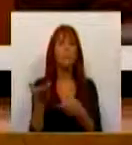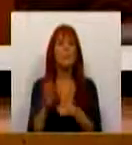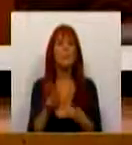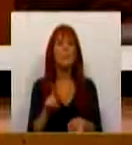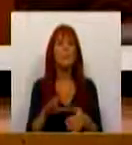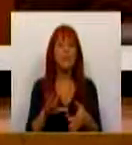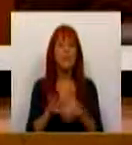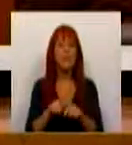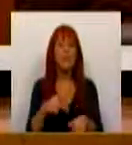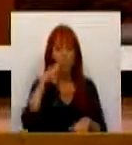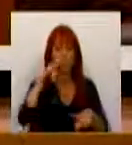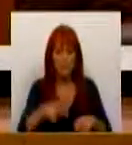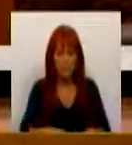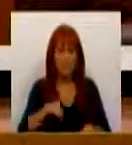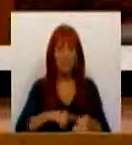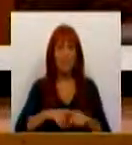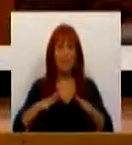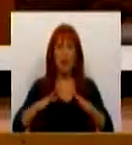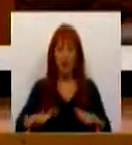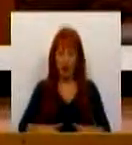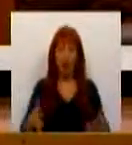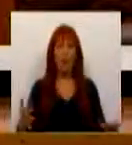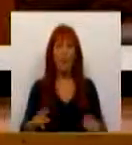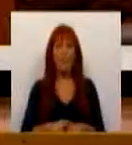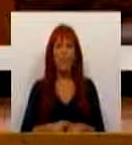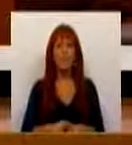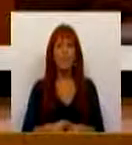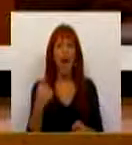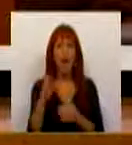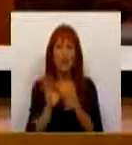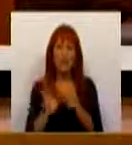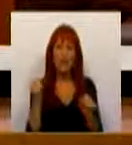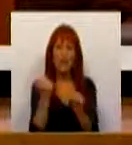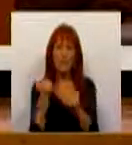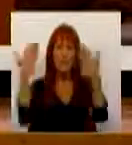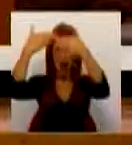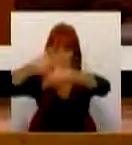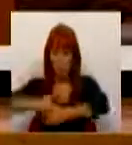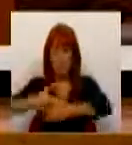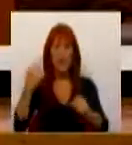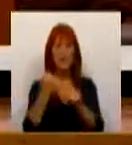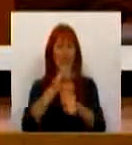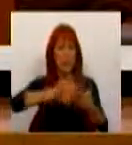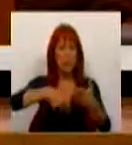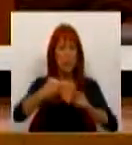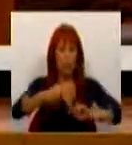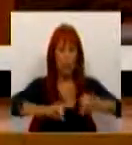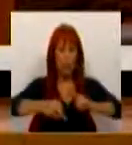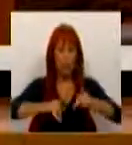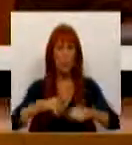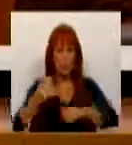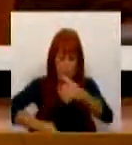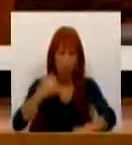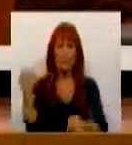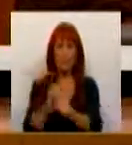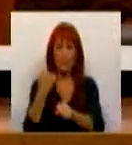que toca a pausas, períodos de descanso, certos aspectos do trabalho noturno, trabalho por turnos, ritmos